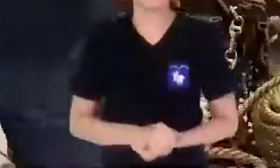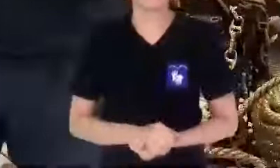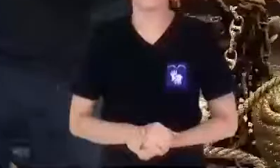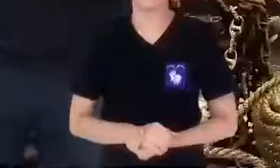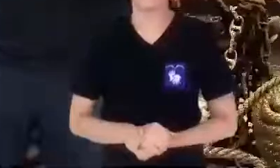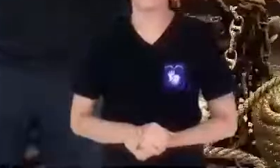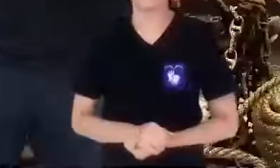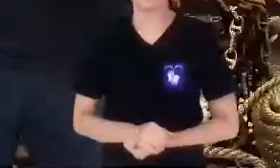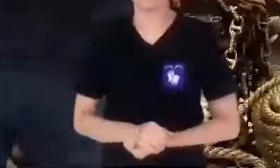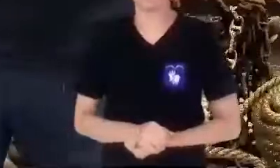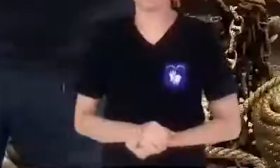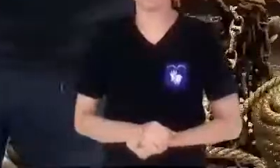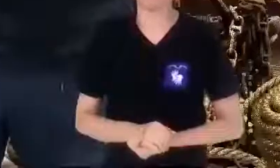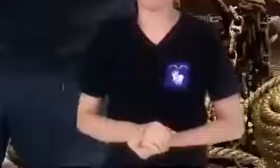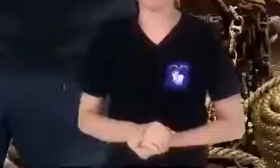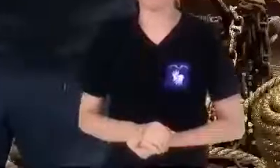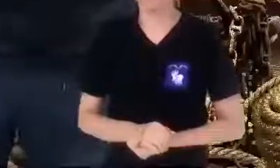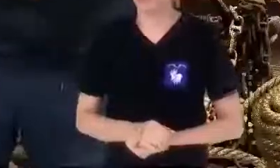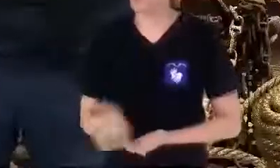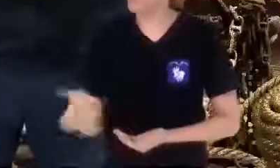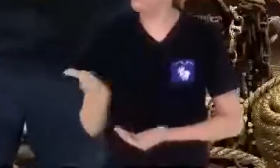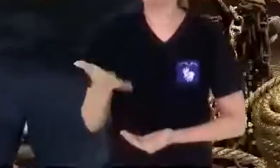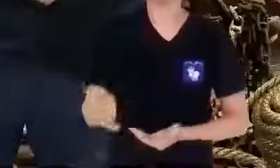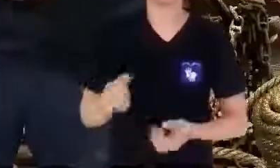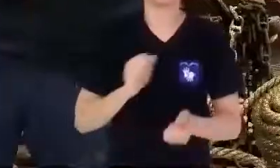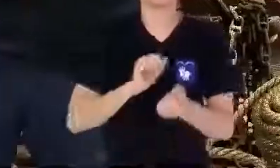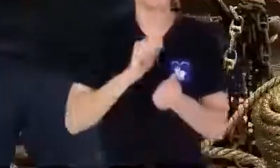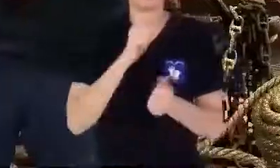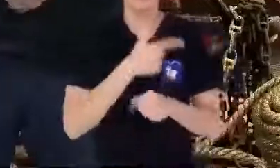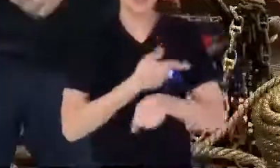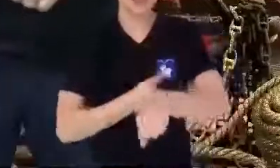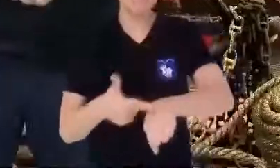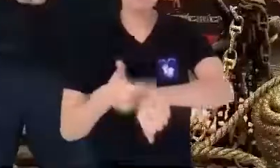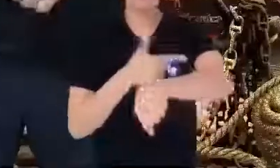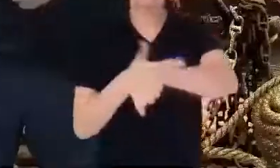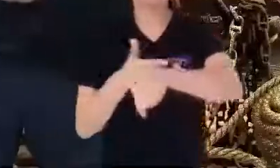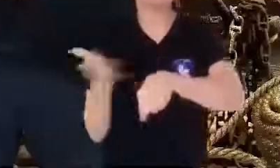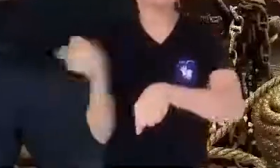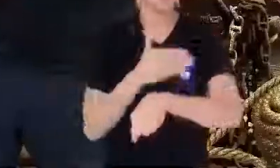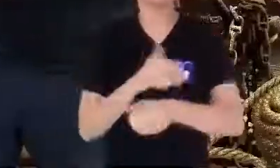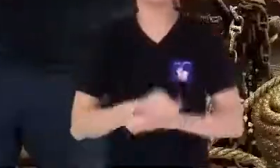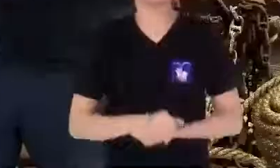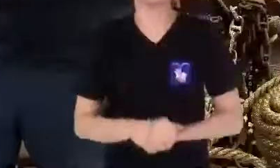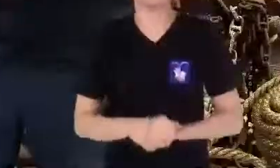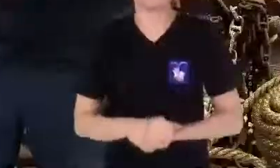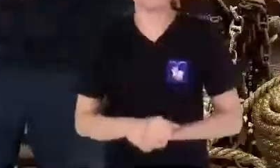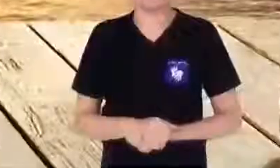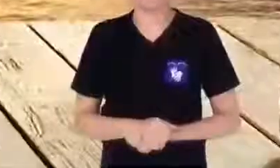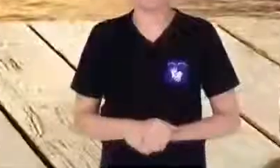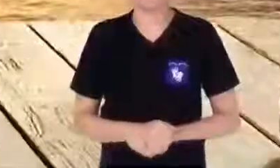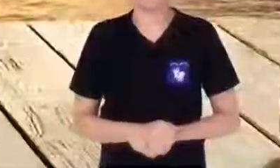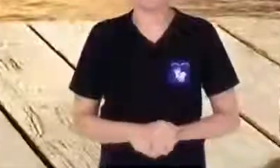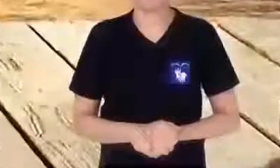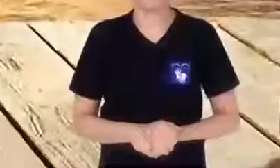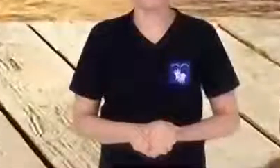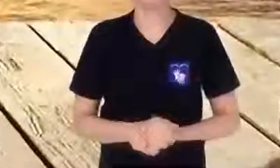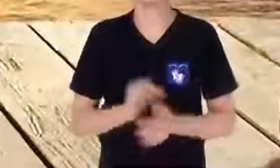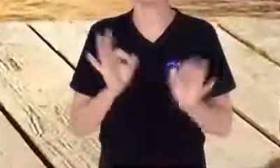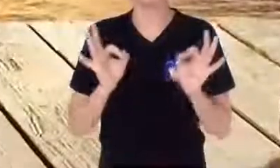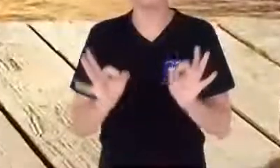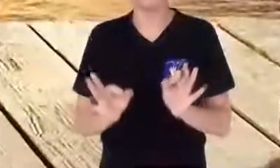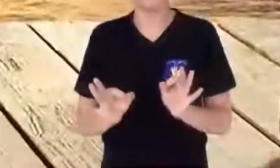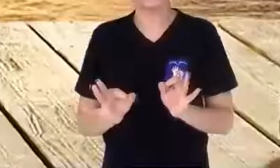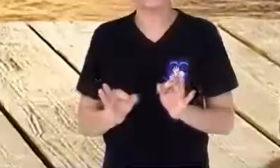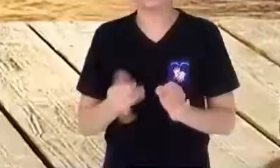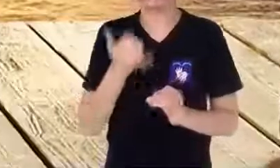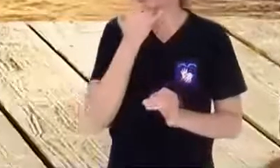marujo, lava bem essa batata, esfrega a batata. Tô lavando. Esfrega a batata, marujo, esfrega a batata. Isso. Opa, desculpa. Esfrega,